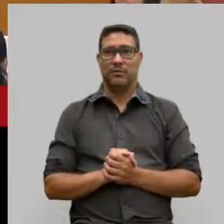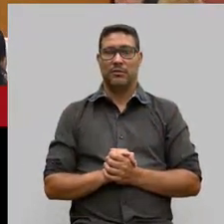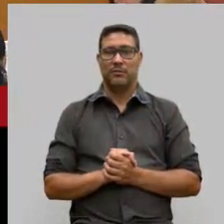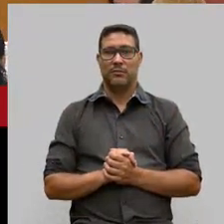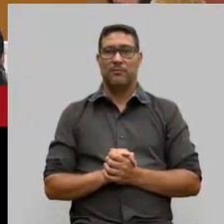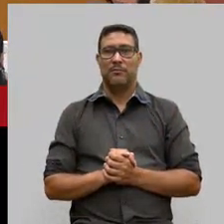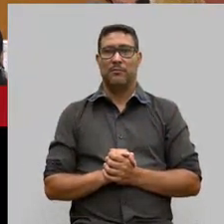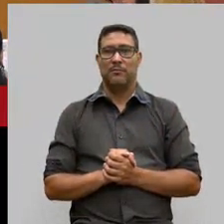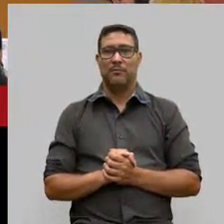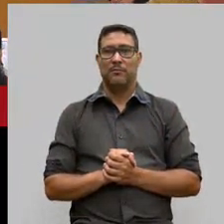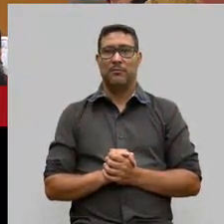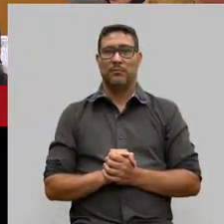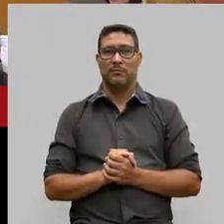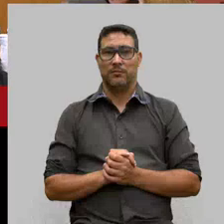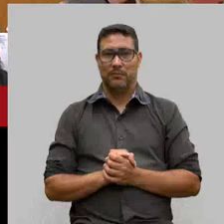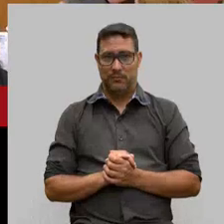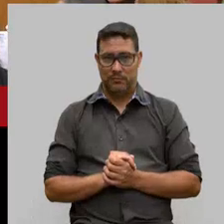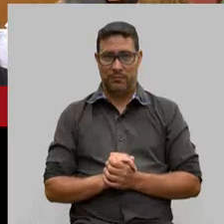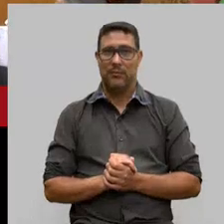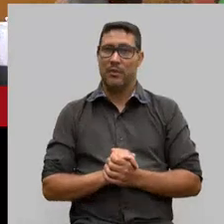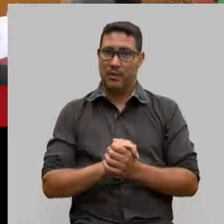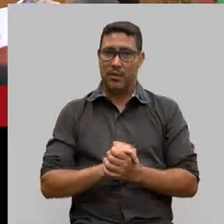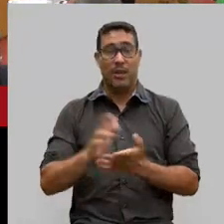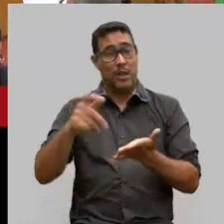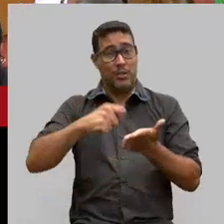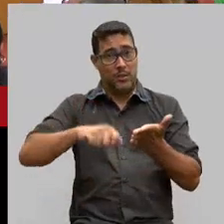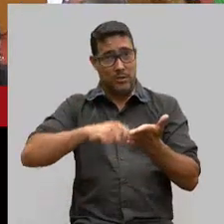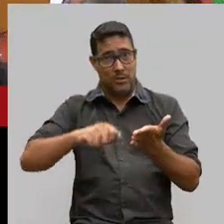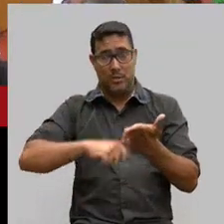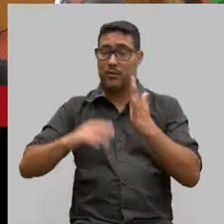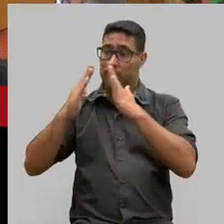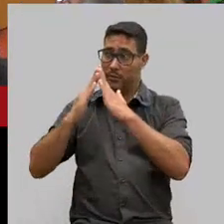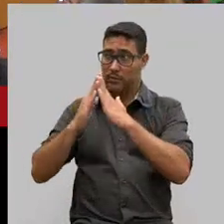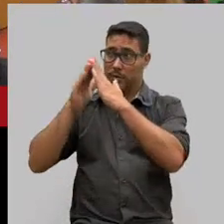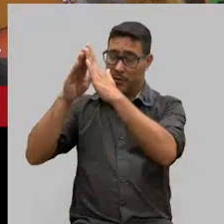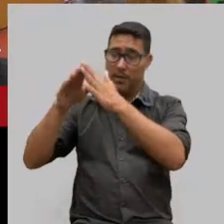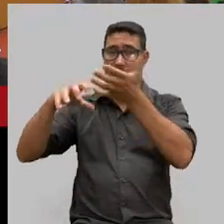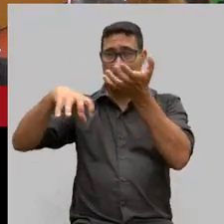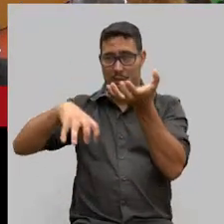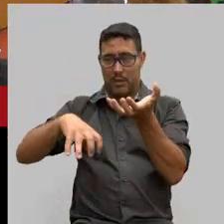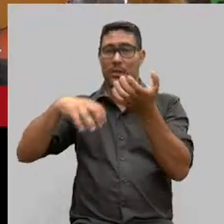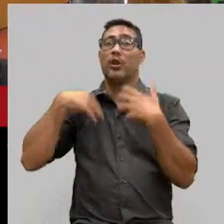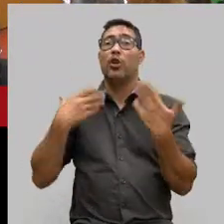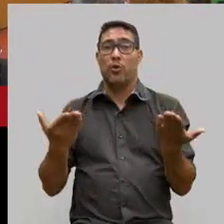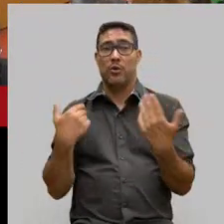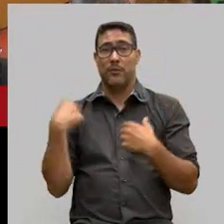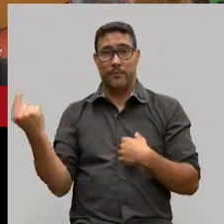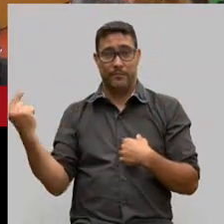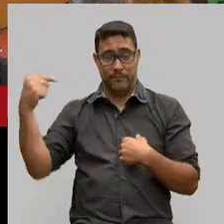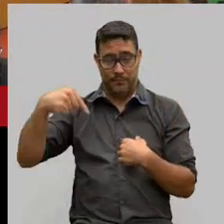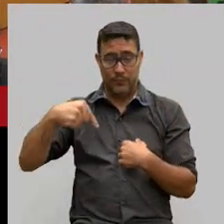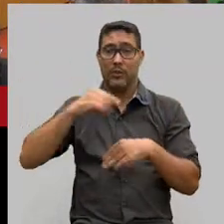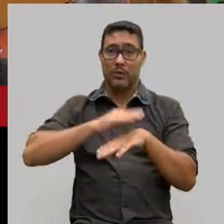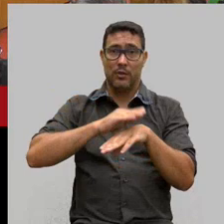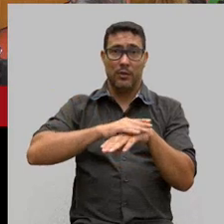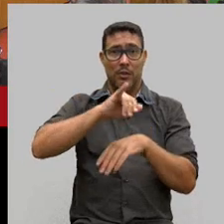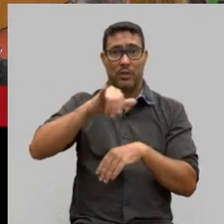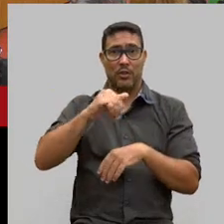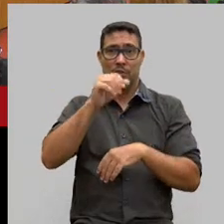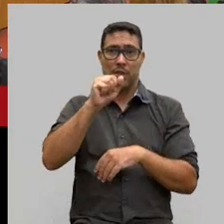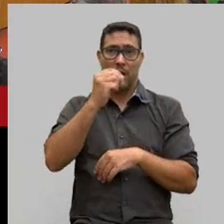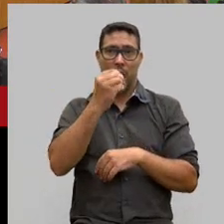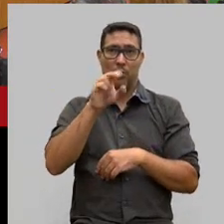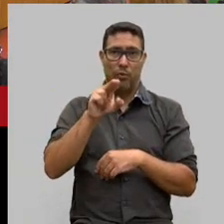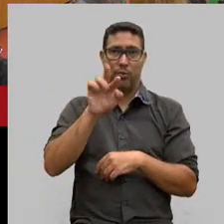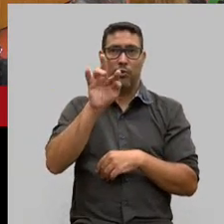jornalista um grande escritor morador de Brasília está dando a honra para nós aqui meu conterrâneo lá de Jacutinga sul de